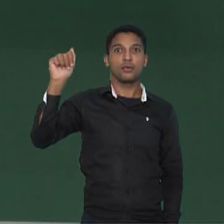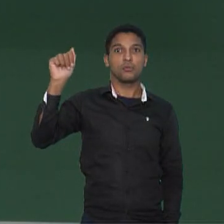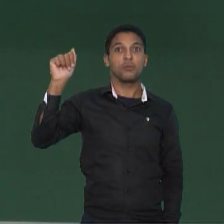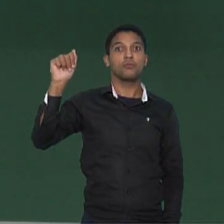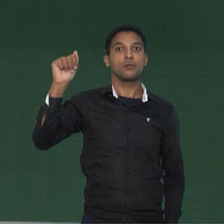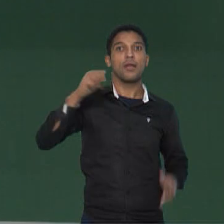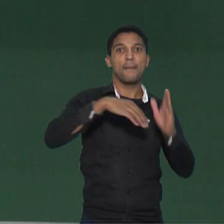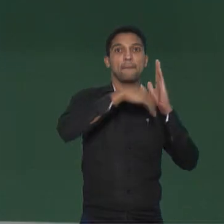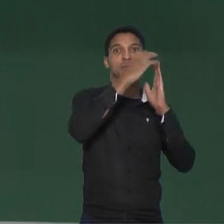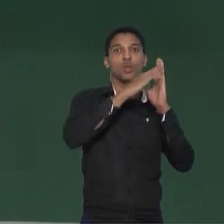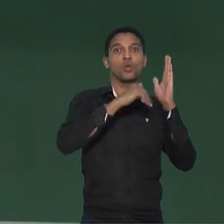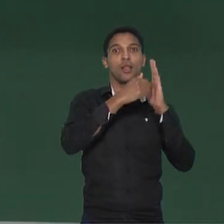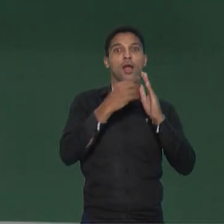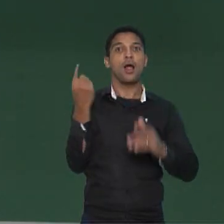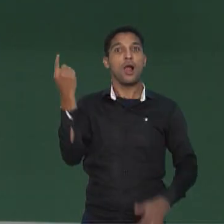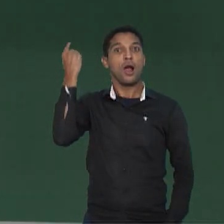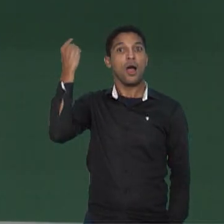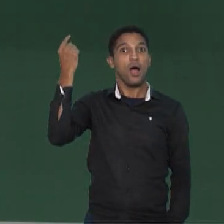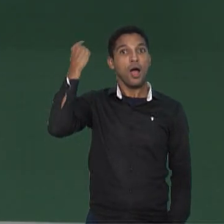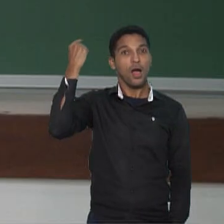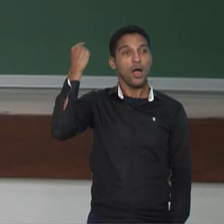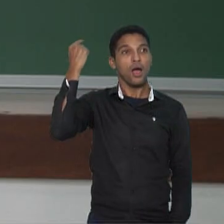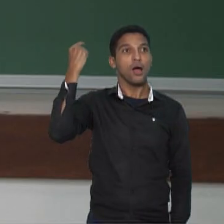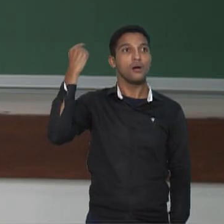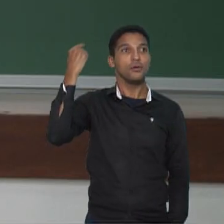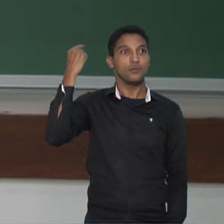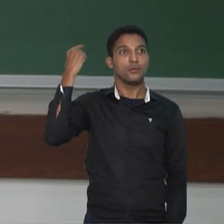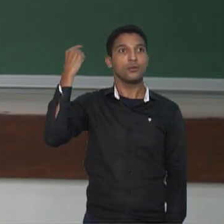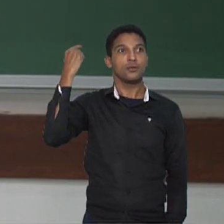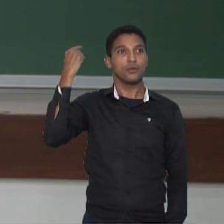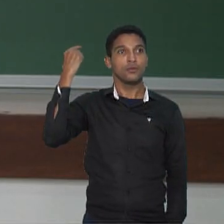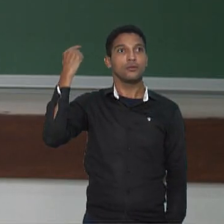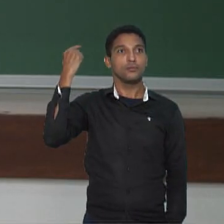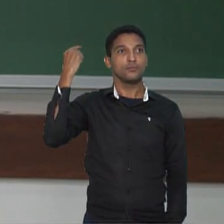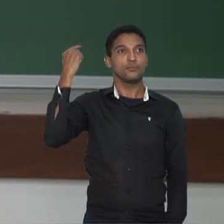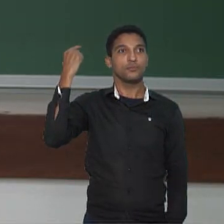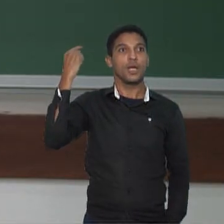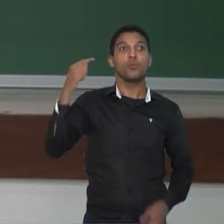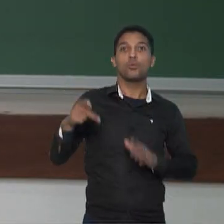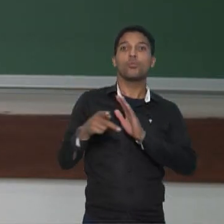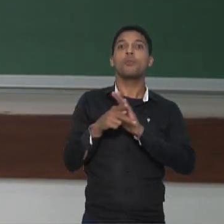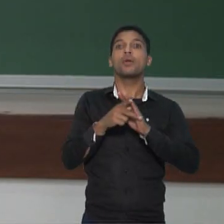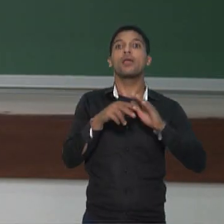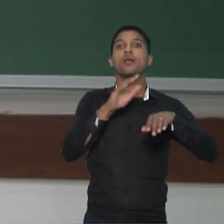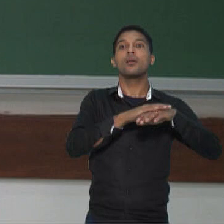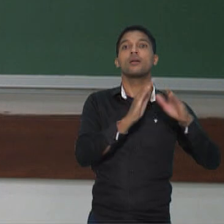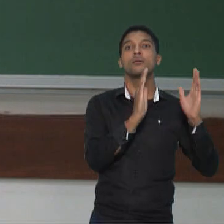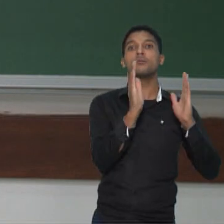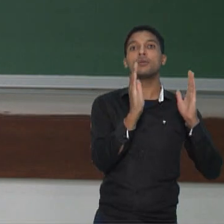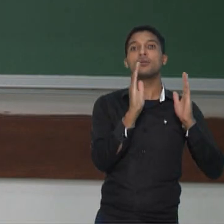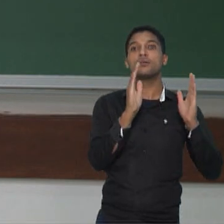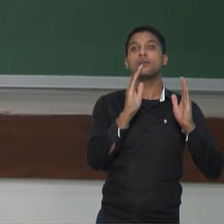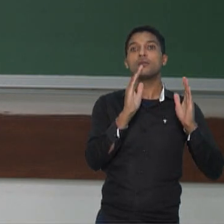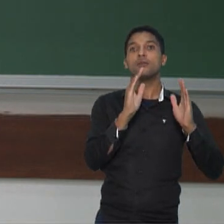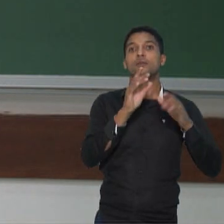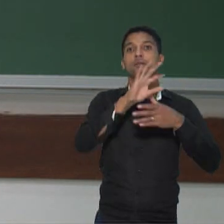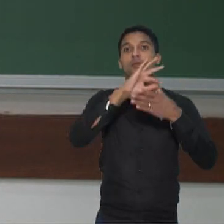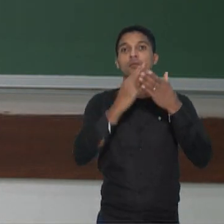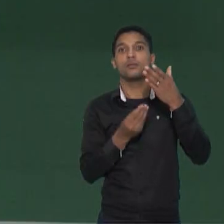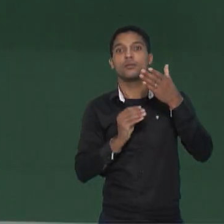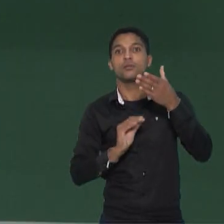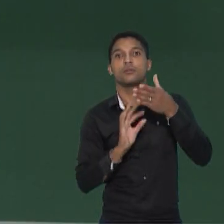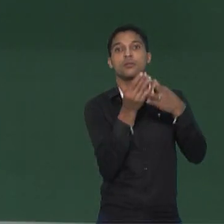mas é um movimento mais atual, que são as pré-rafaelitas, que vai ser tema de aula nossa, tá? Mestre do equilíbrio e da composição da harmonia do colorido.